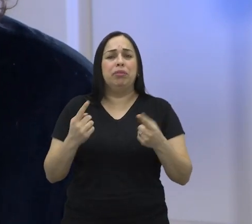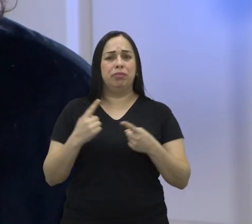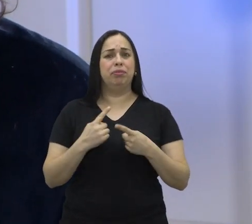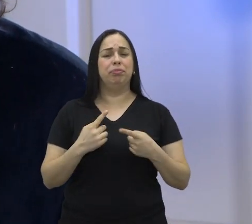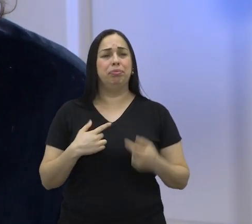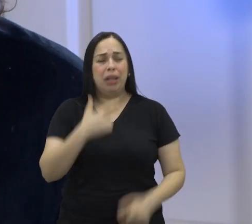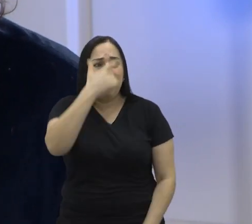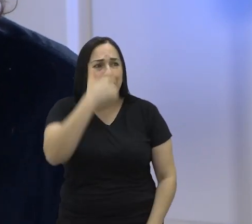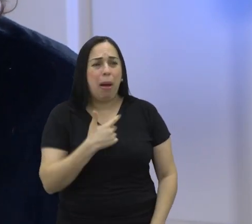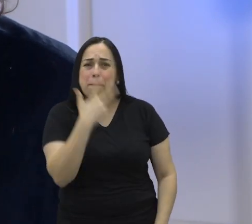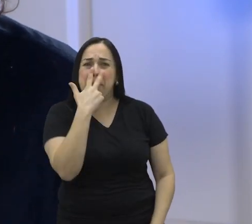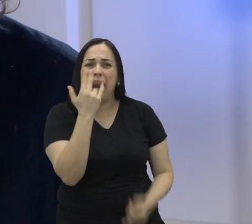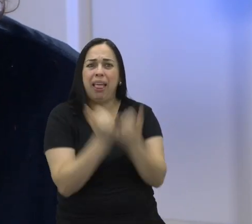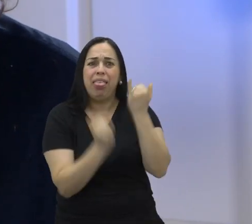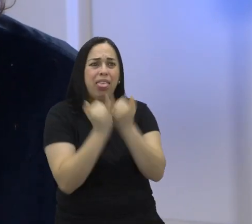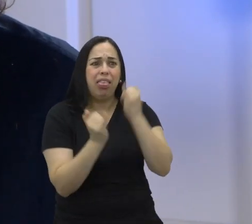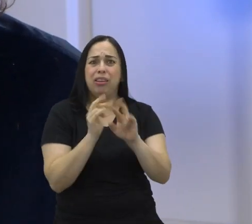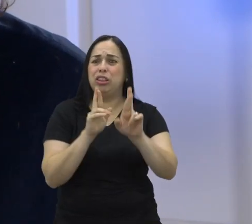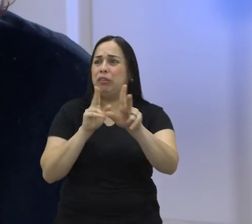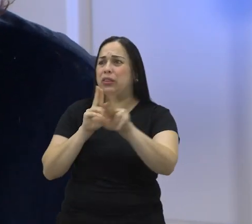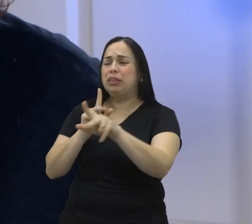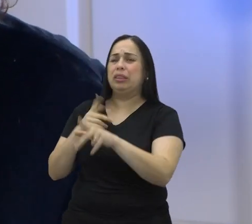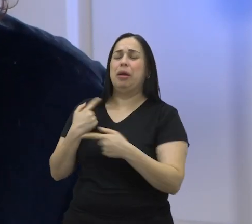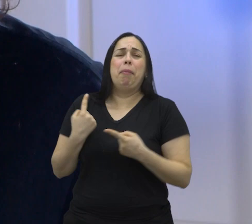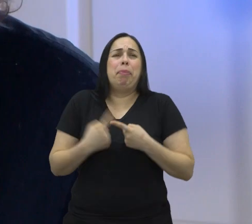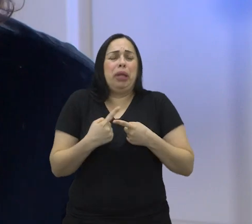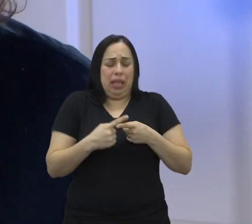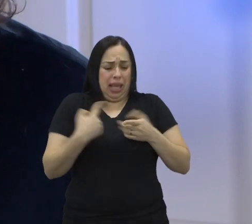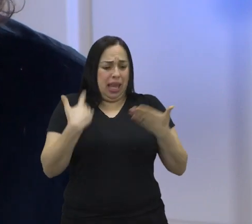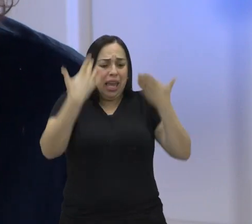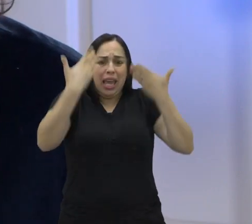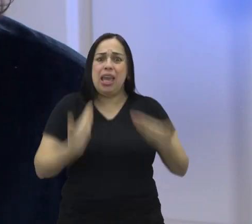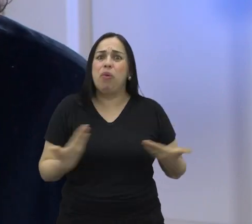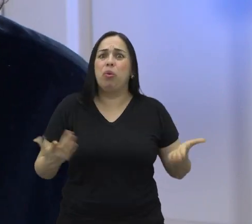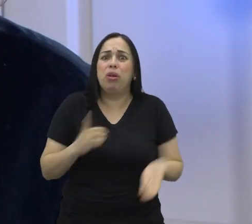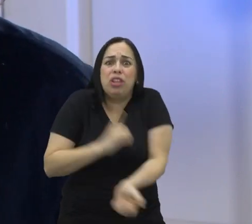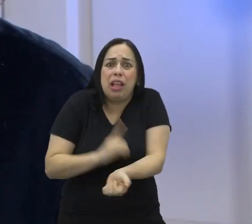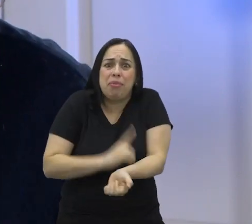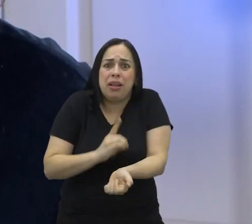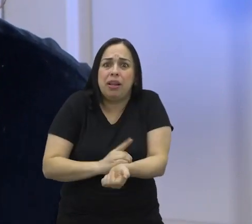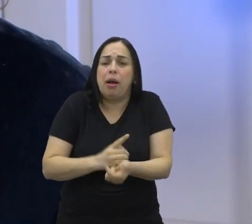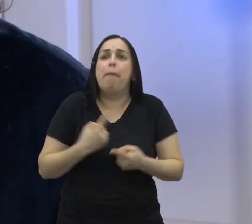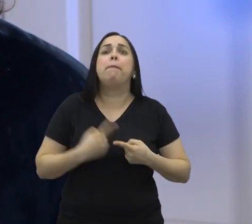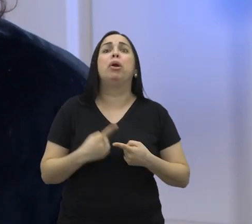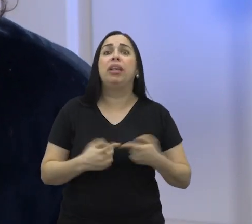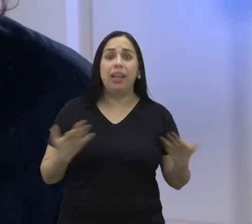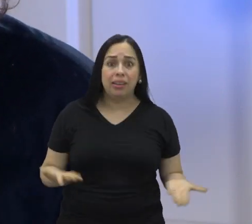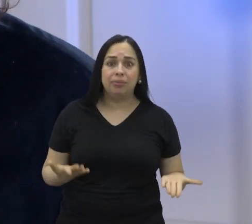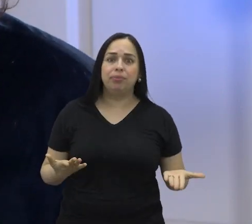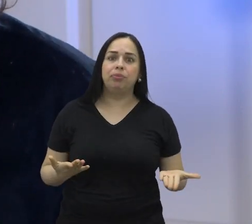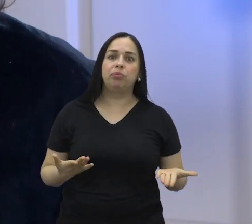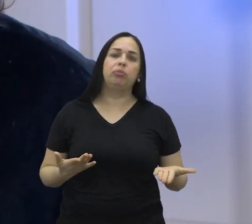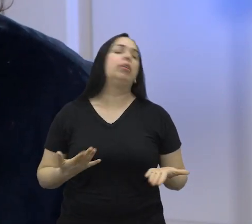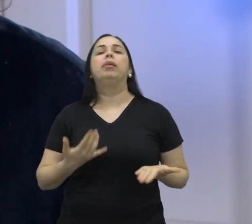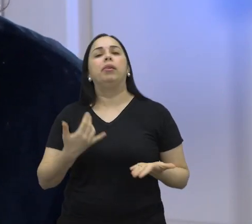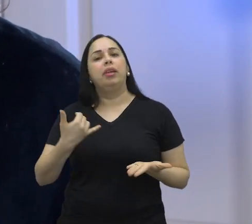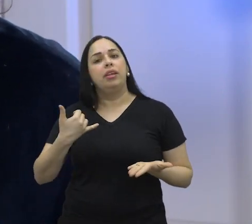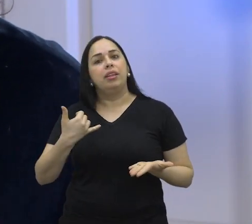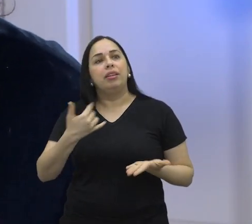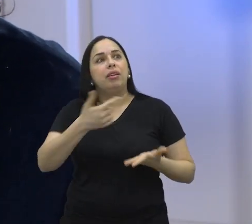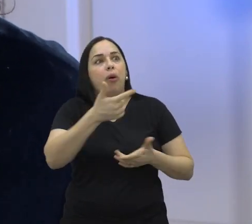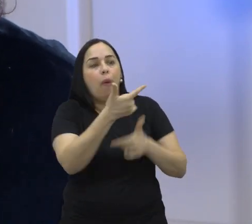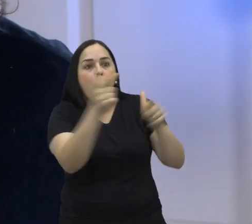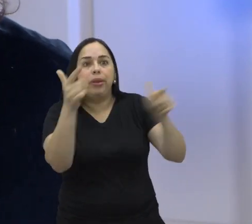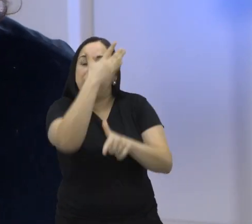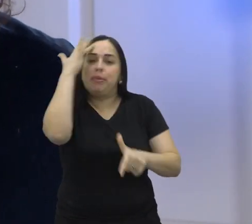me achava diferente, né? Eu me achava, nossa, eu me perguntava por que fui eu? Porque tecnicamente fui eu. Com 7